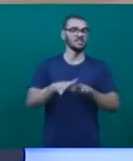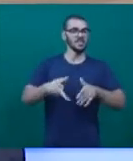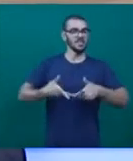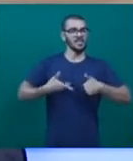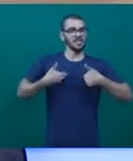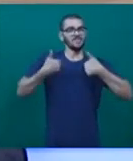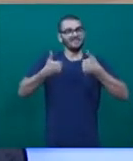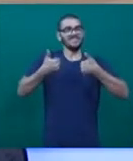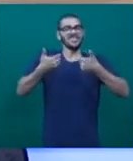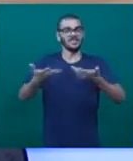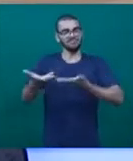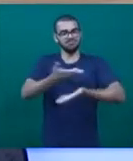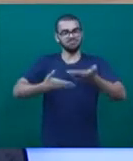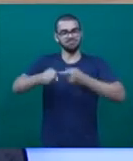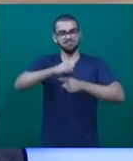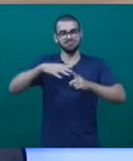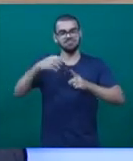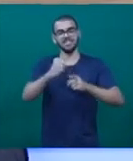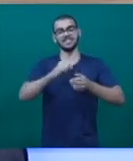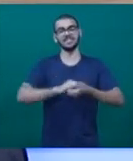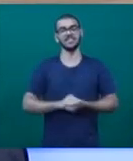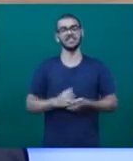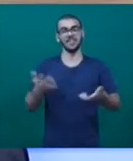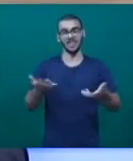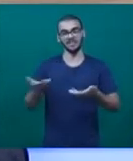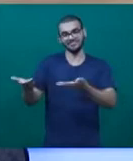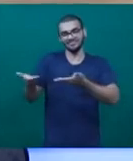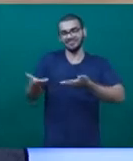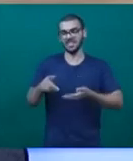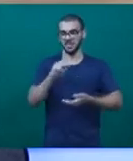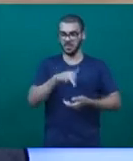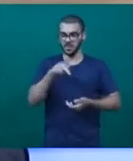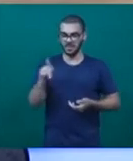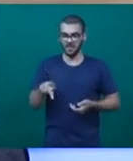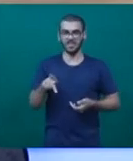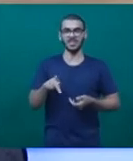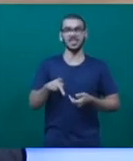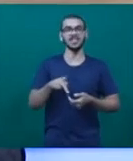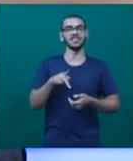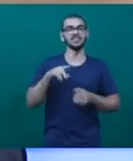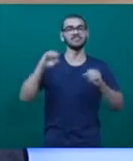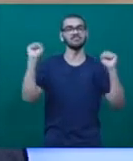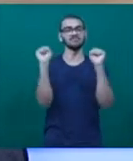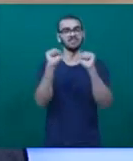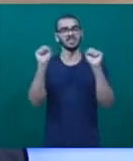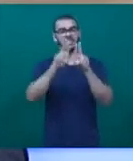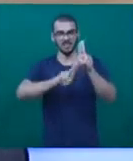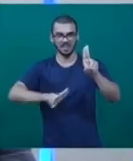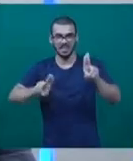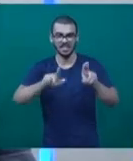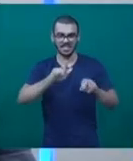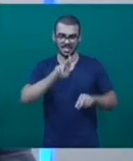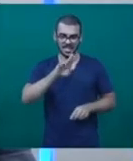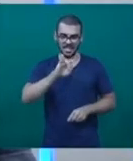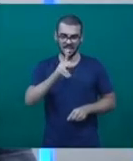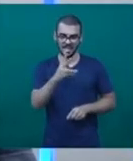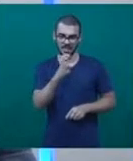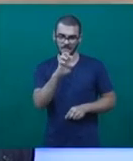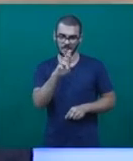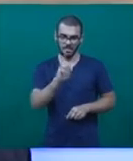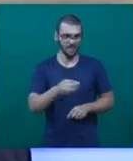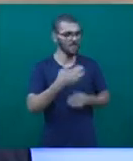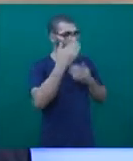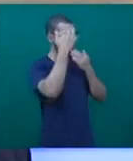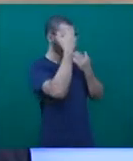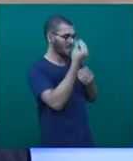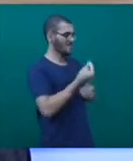é claro, o convívio também entre as pessoas. Eu recebo aqui no estúdio o professor da Faculdade de Educação Física da UFO, Guilherme Puga. Guilherme, muito obrigado